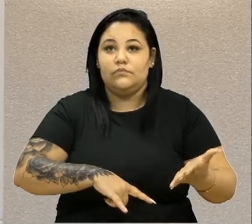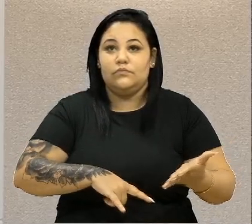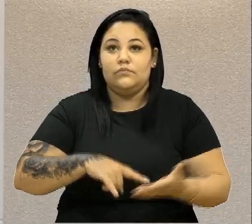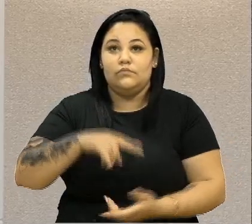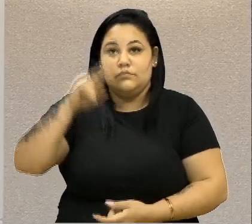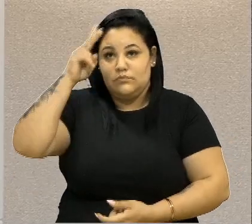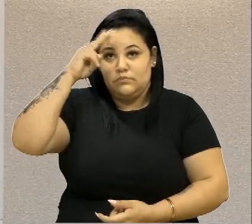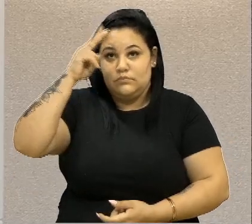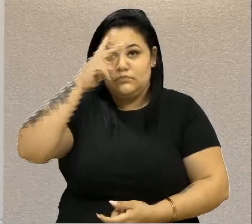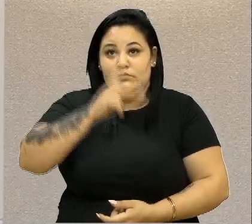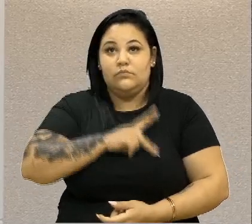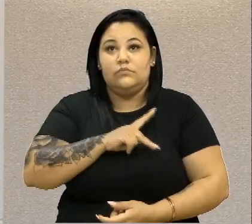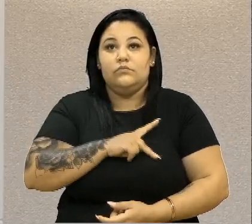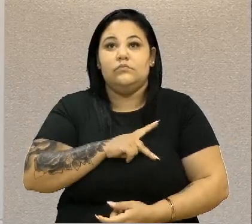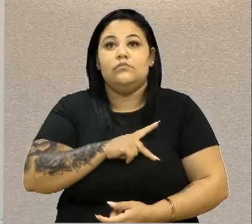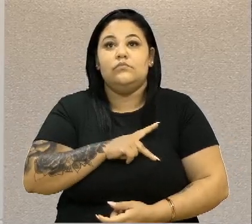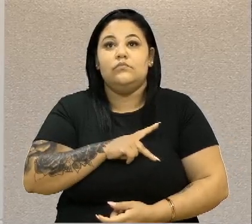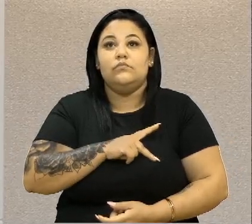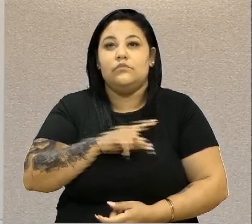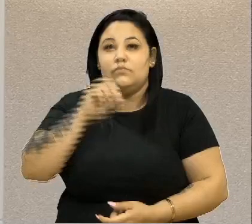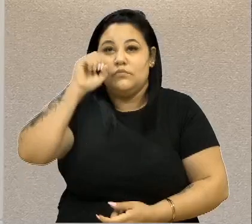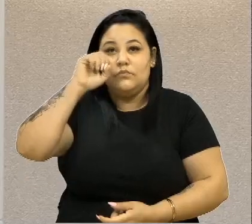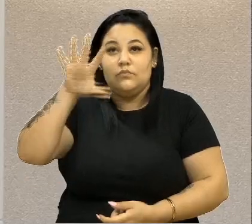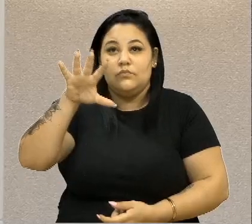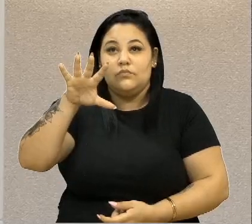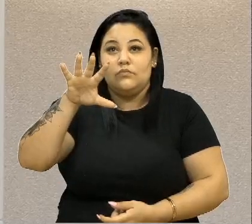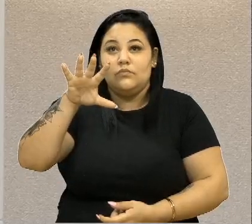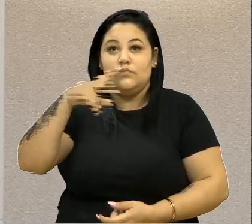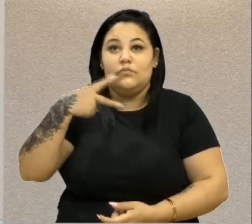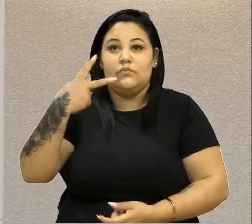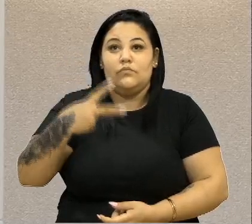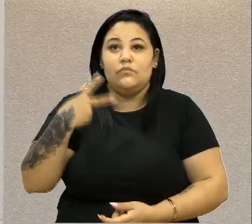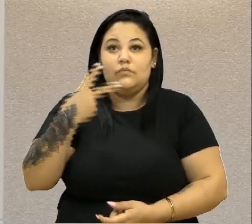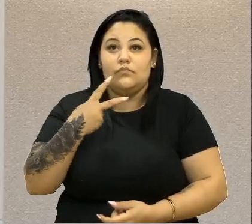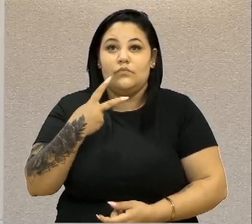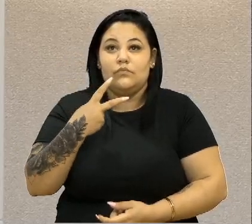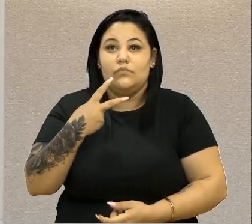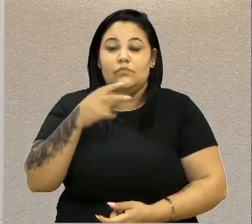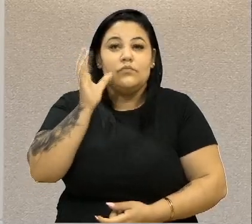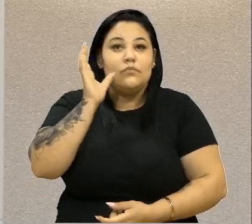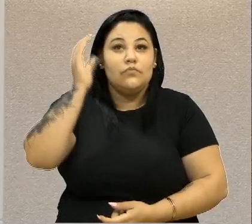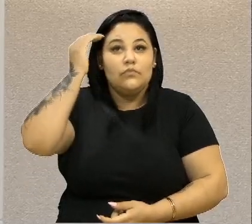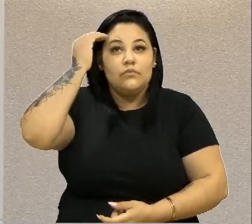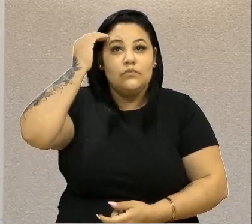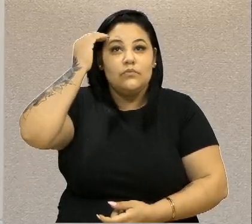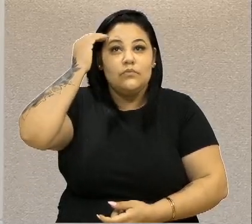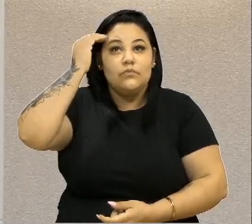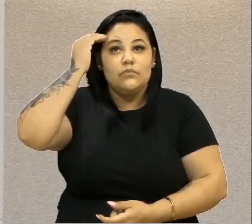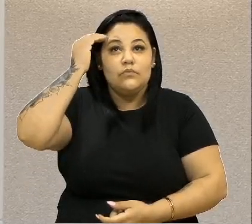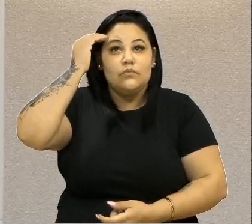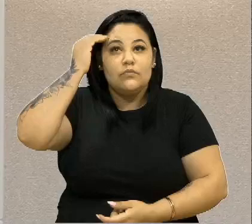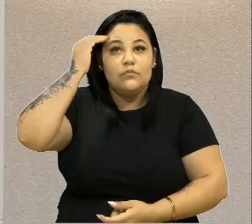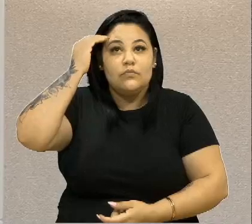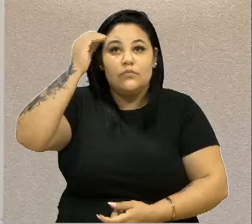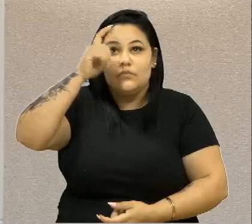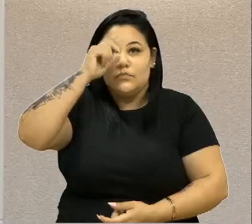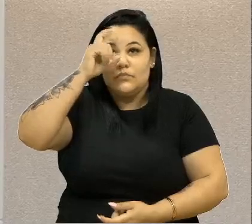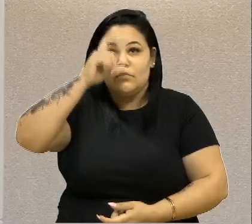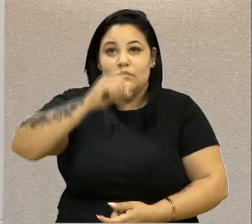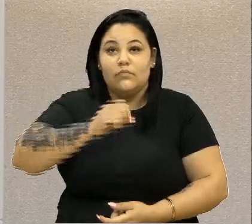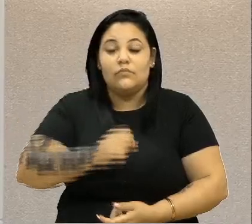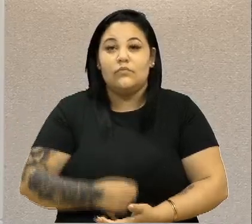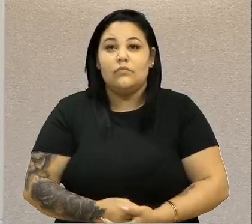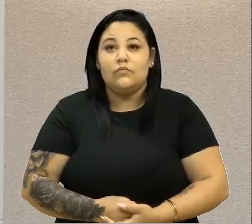João, ex-presidente, Elisandro Fiuza Gonçalves, vereador, Felipe João Grememaier, vereador, Maurício Fernandes Calco,